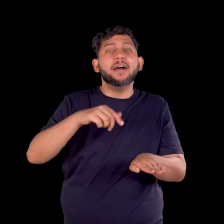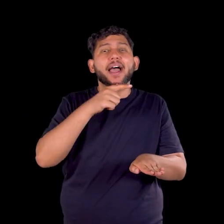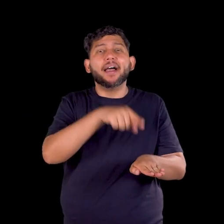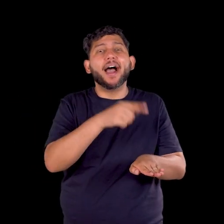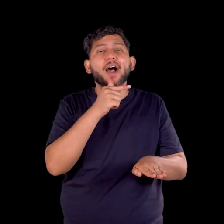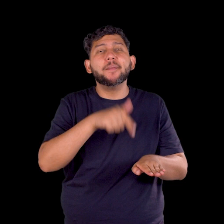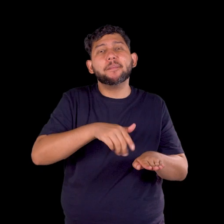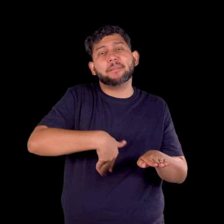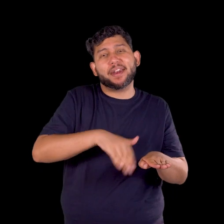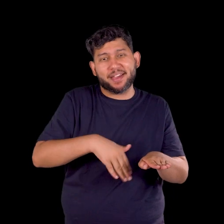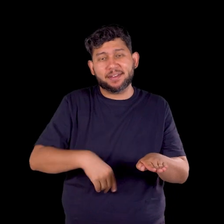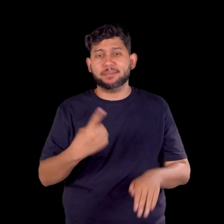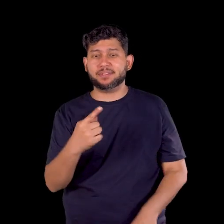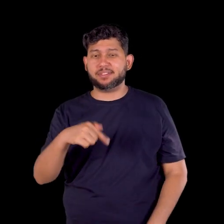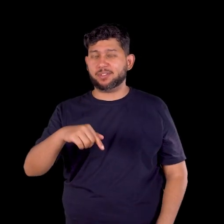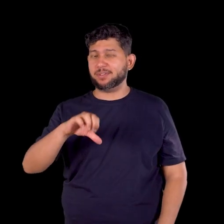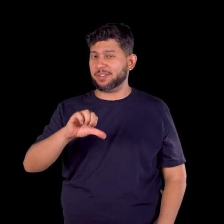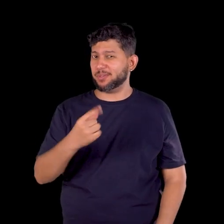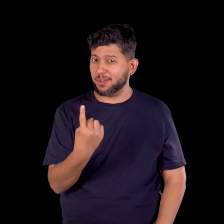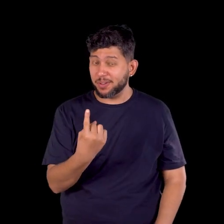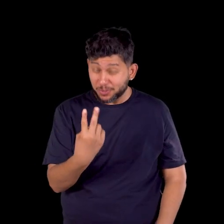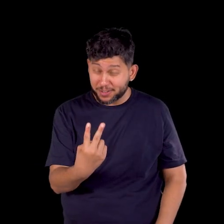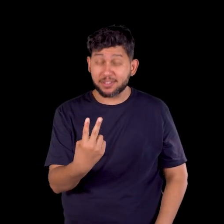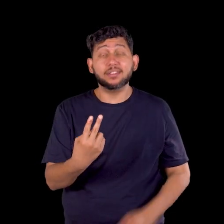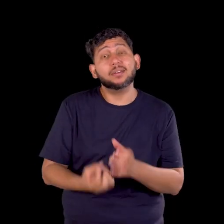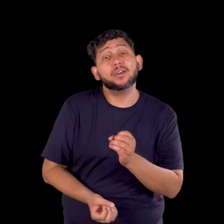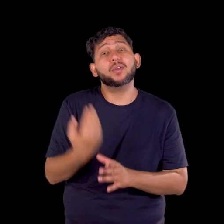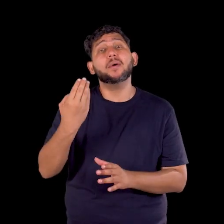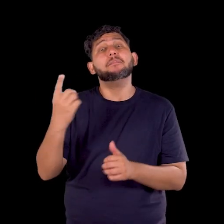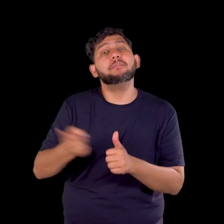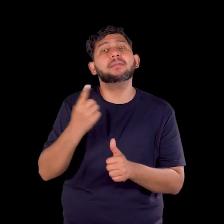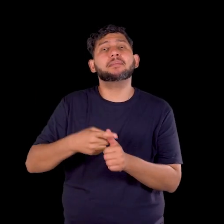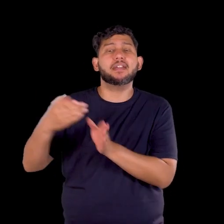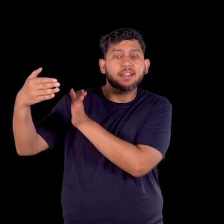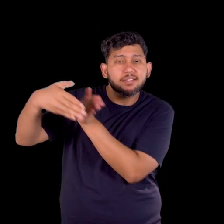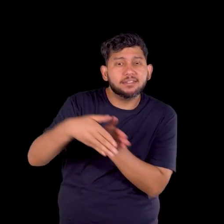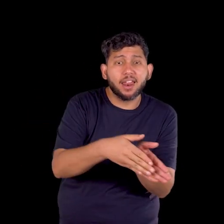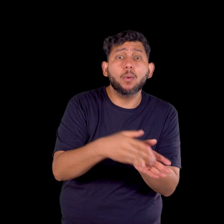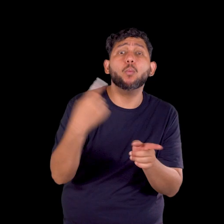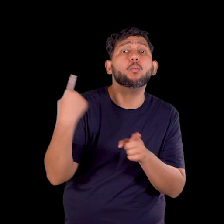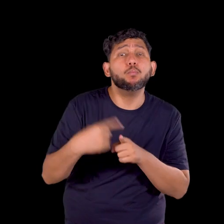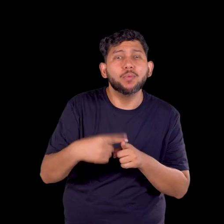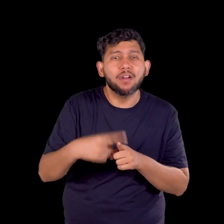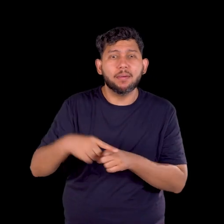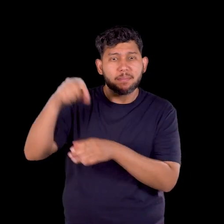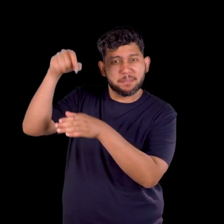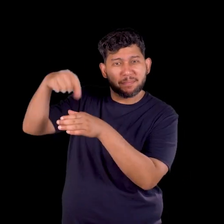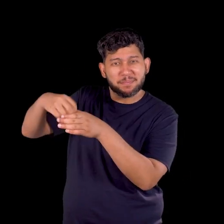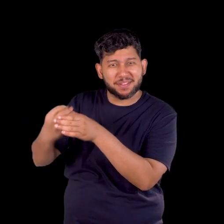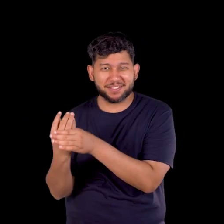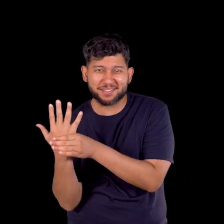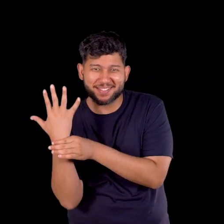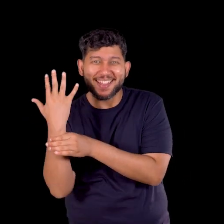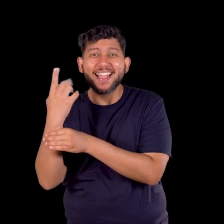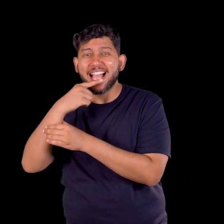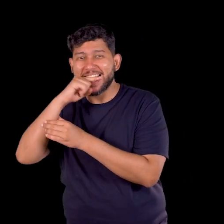em 1792, da primeira estrada feita para escoar a produção de açúcar do interior paulista para os